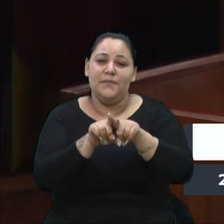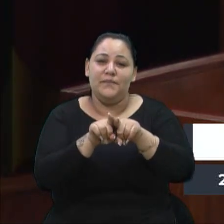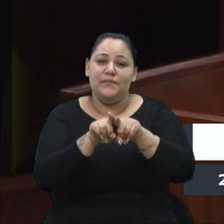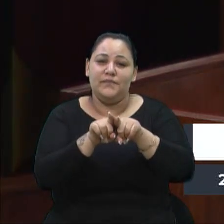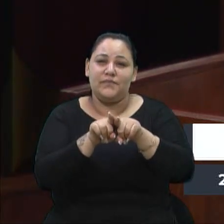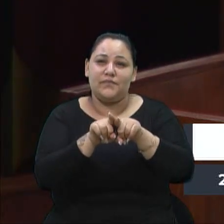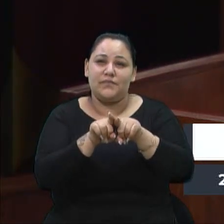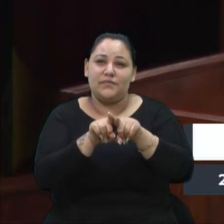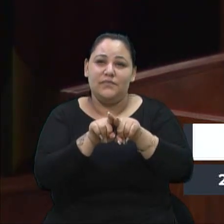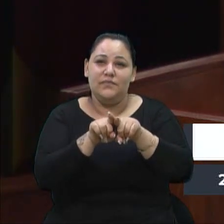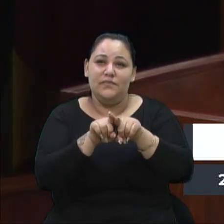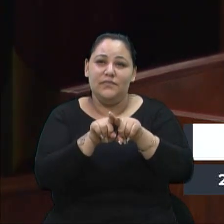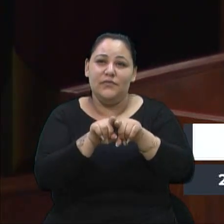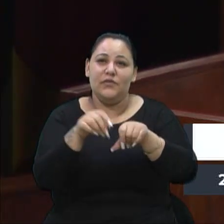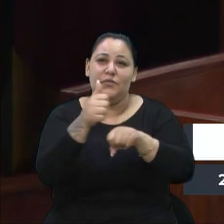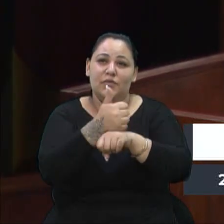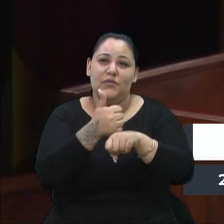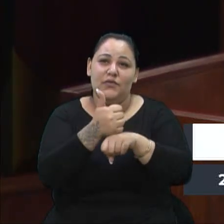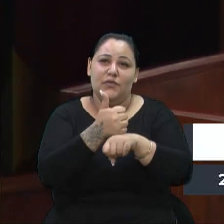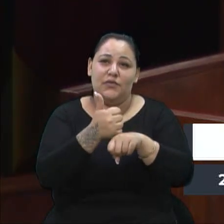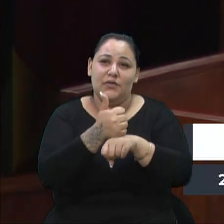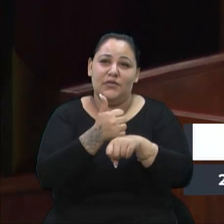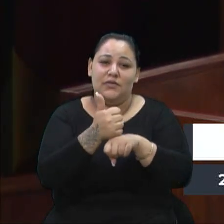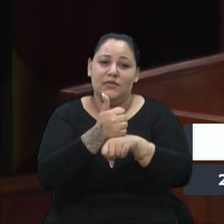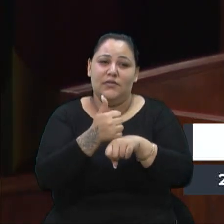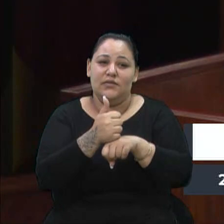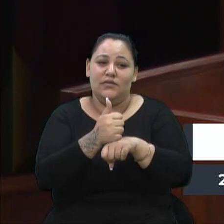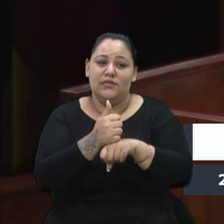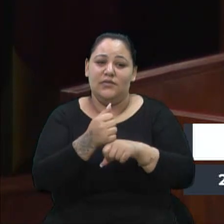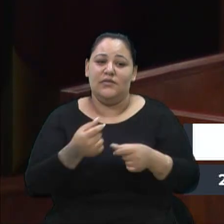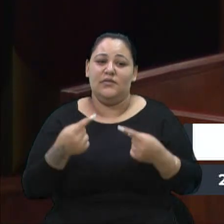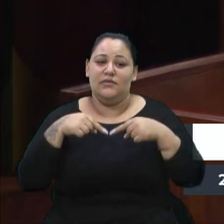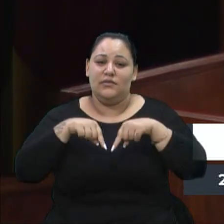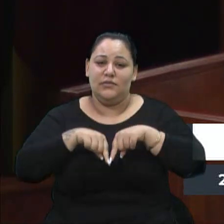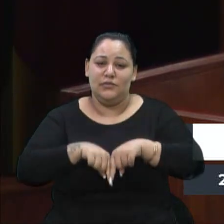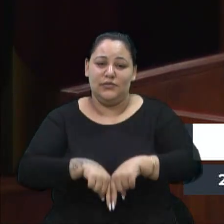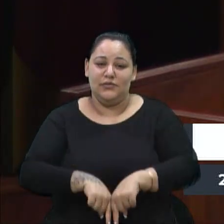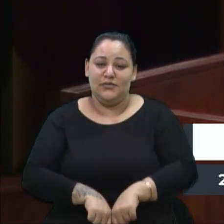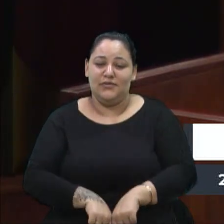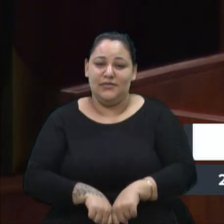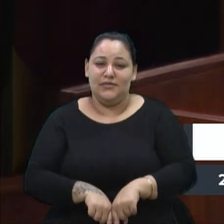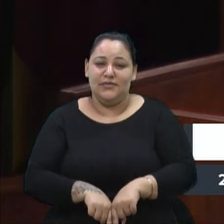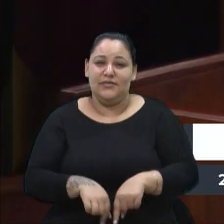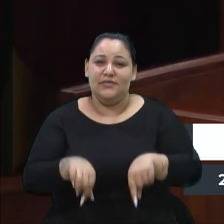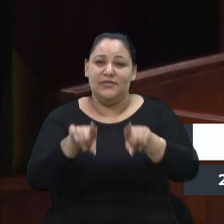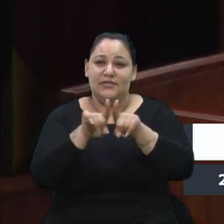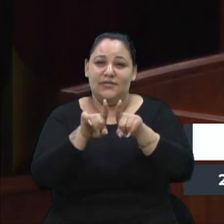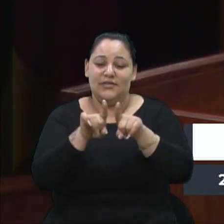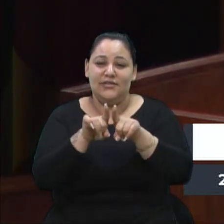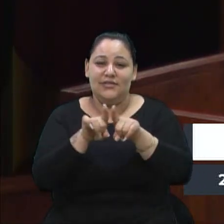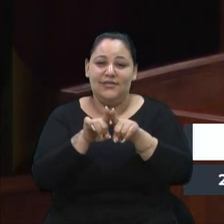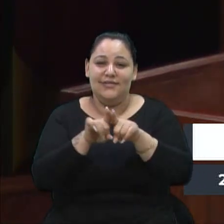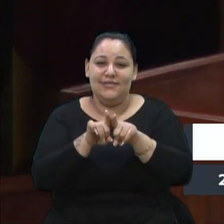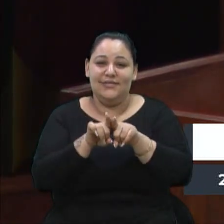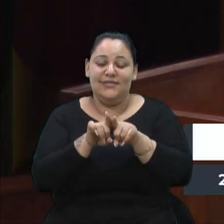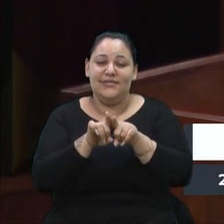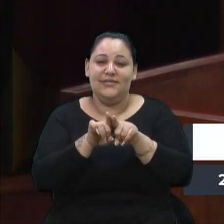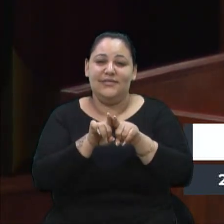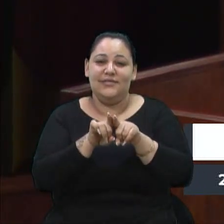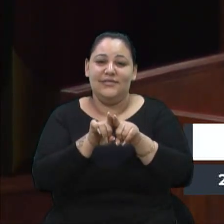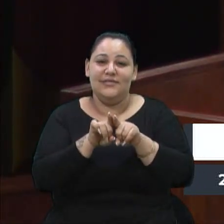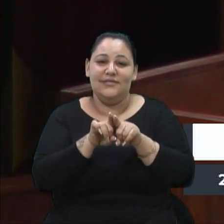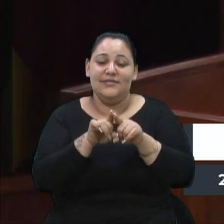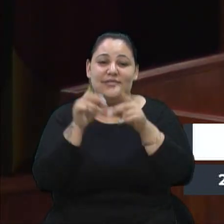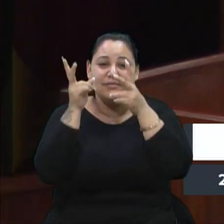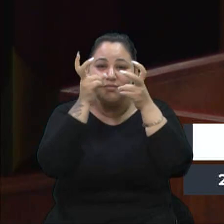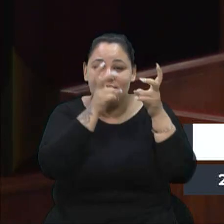com o antropólogo Darcy Ribeiro e o ambientalista Chico Mendes, assassinado em 88 no Acre. A gente